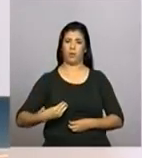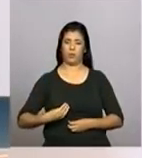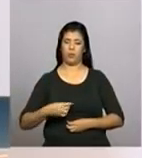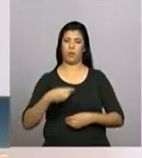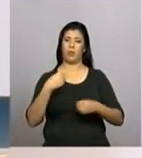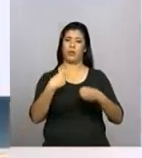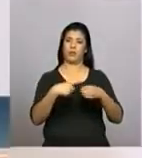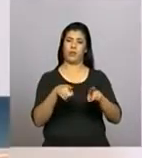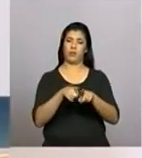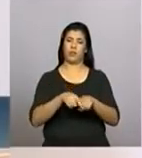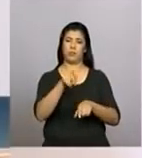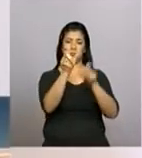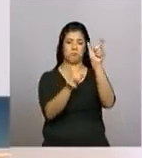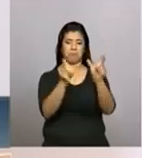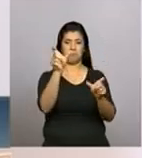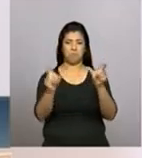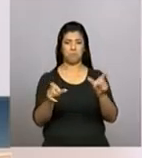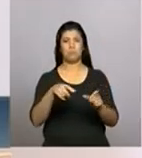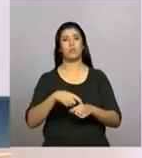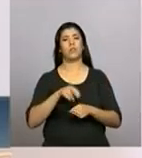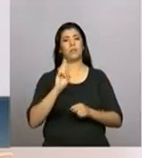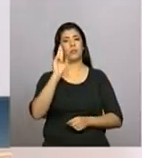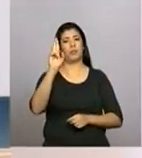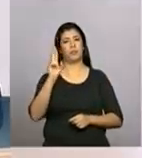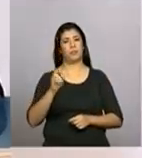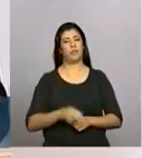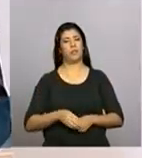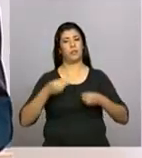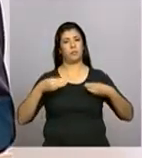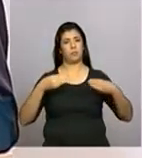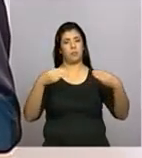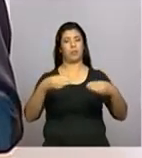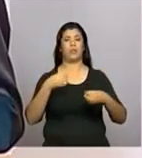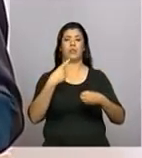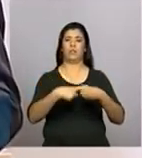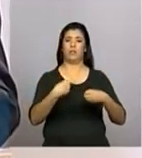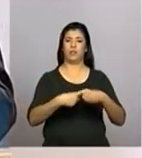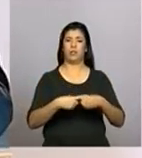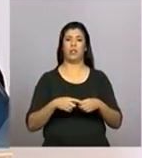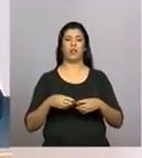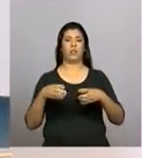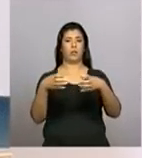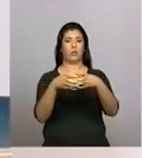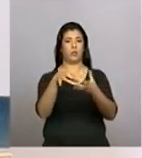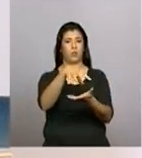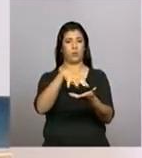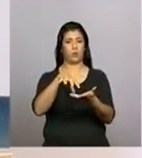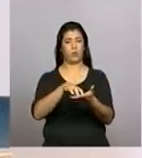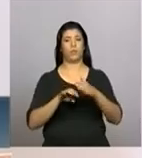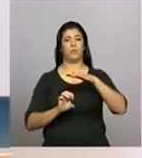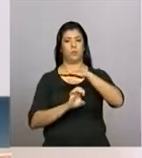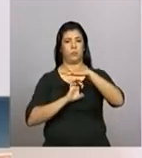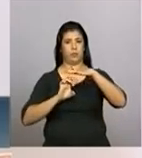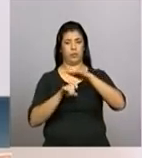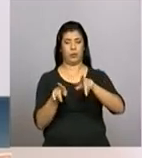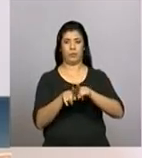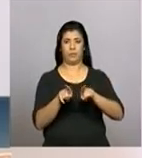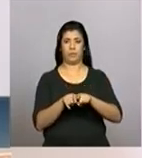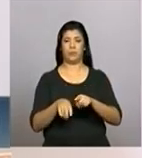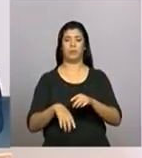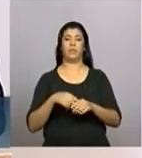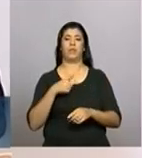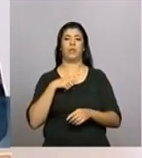da cidade, sejam ele dos movimentos sociais, do setor empresarial, dos governos estaduais, federais e